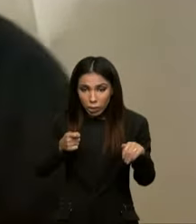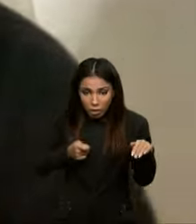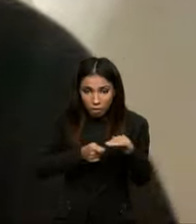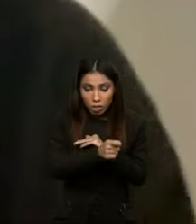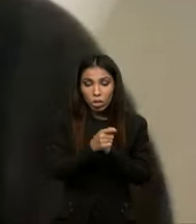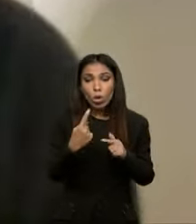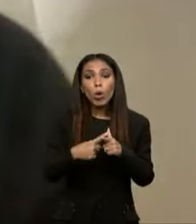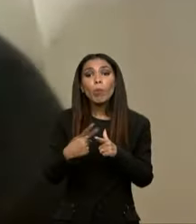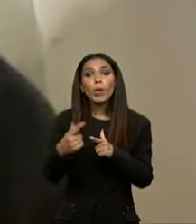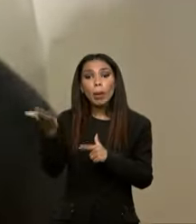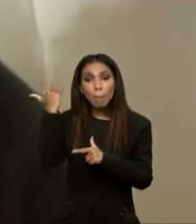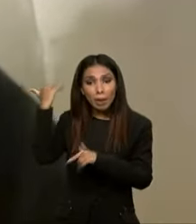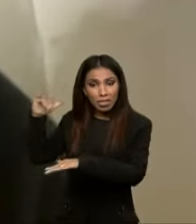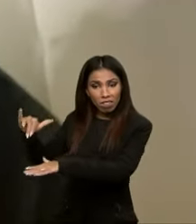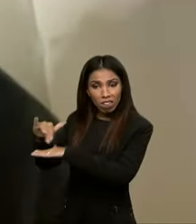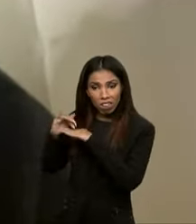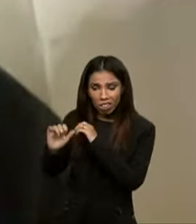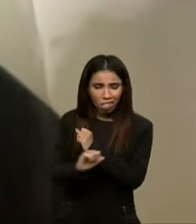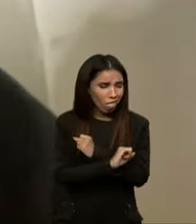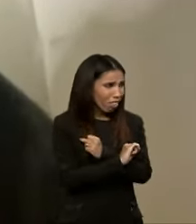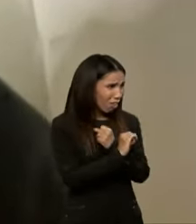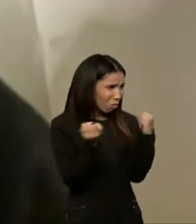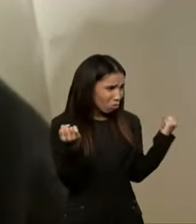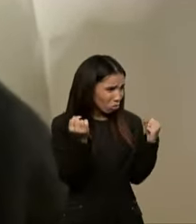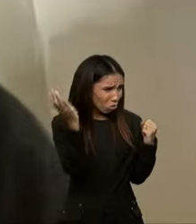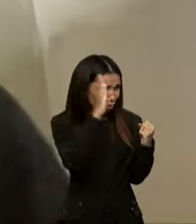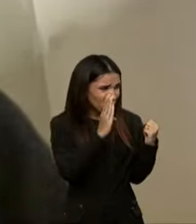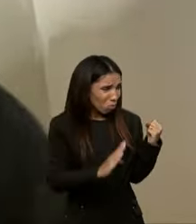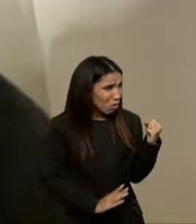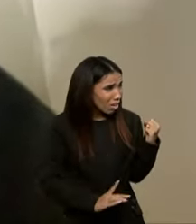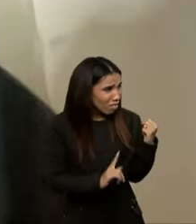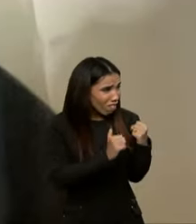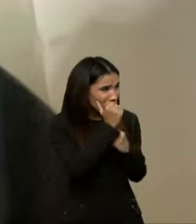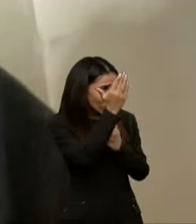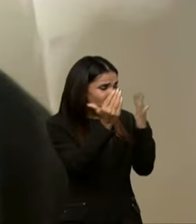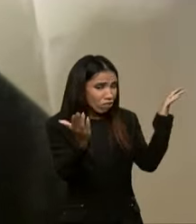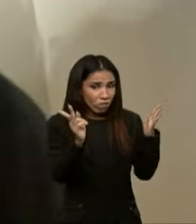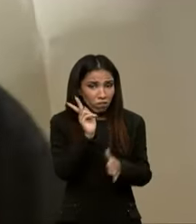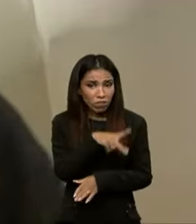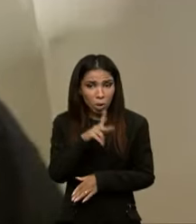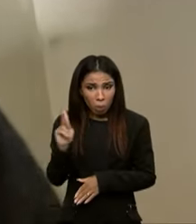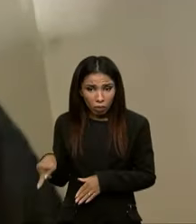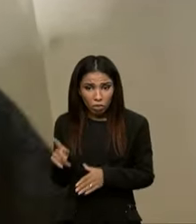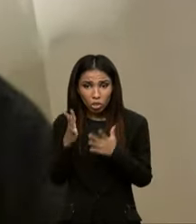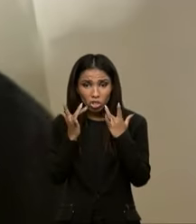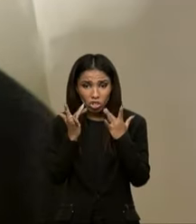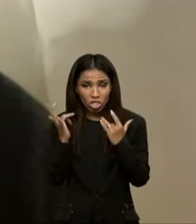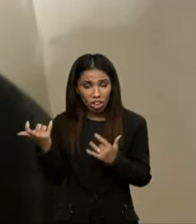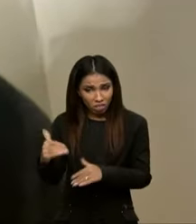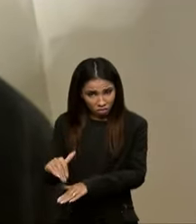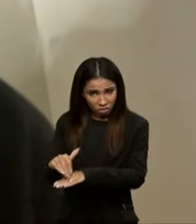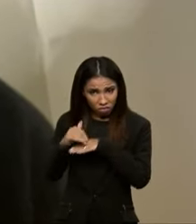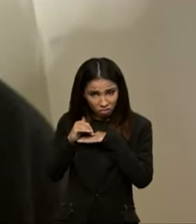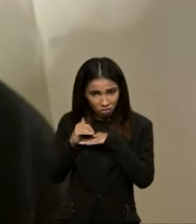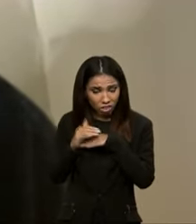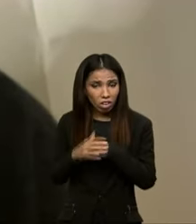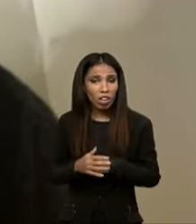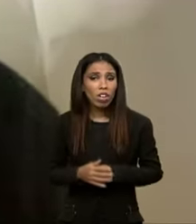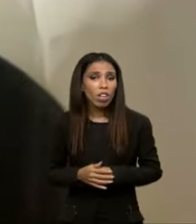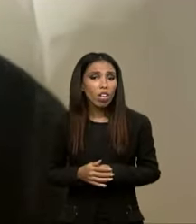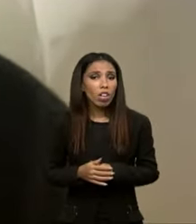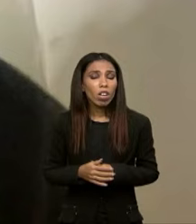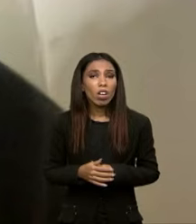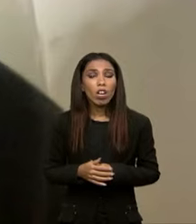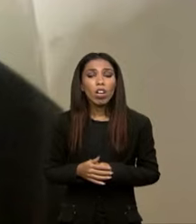disseram um dia também que era impossível fazer teatro brasileiro no exterior, e isso eu ouvi de um professor de teatro. Então, eu